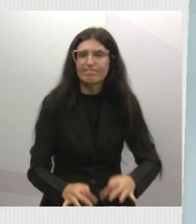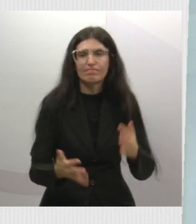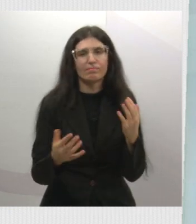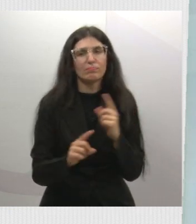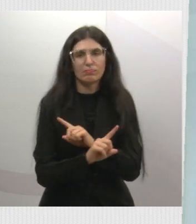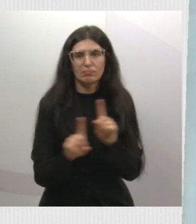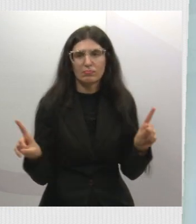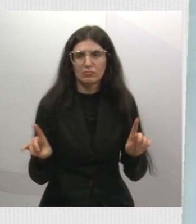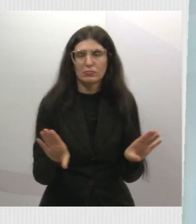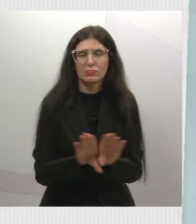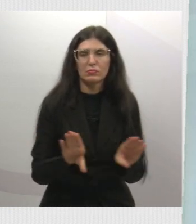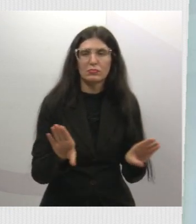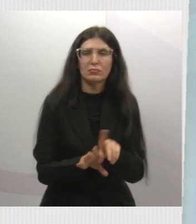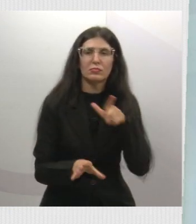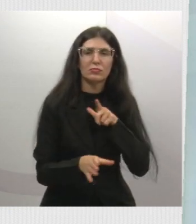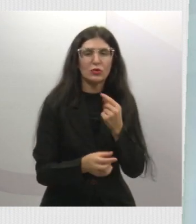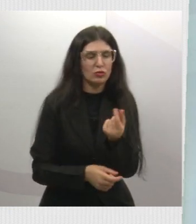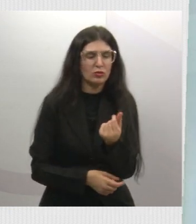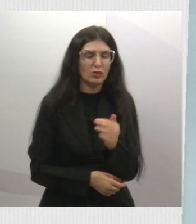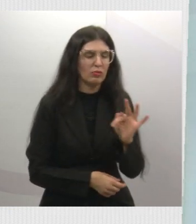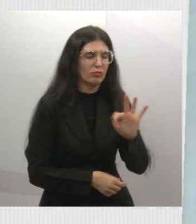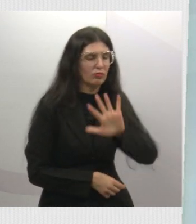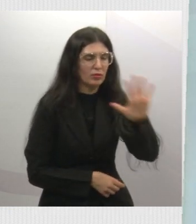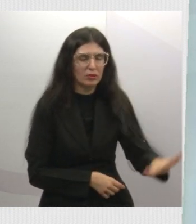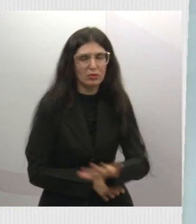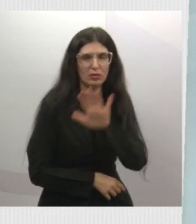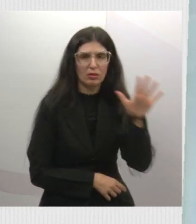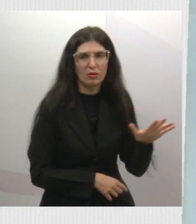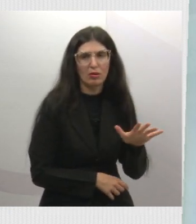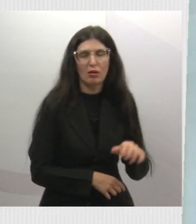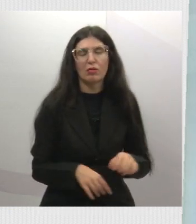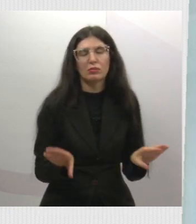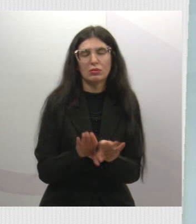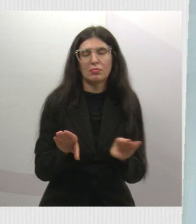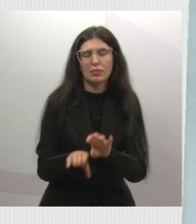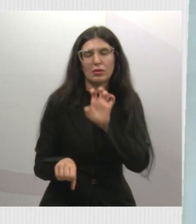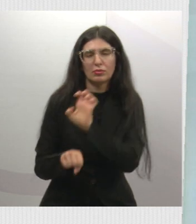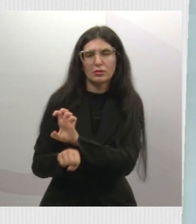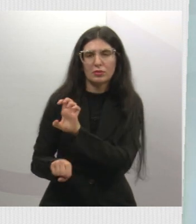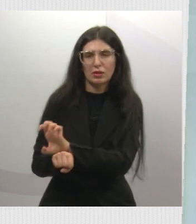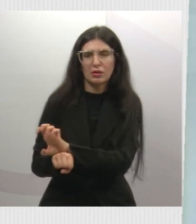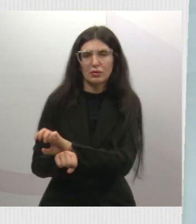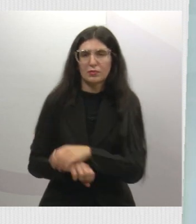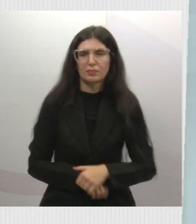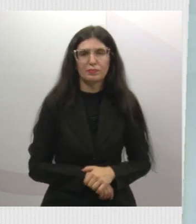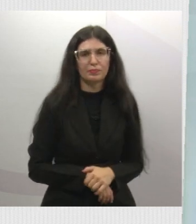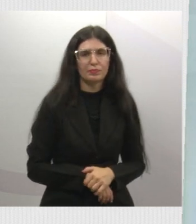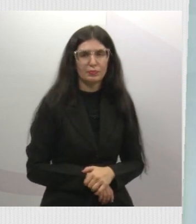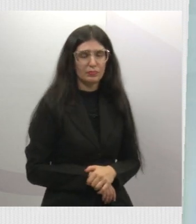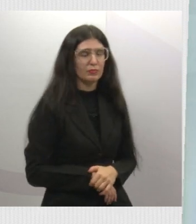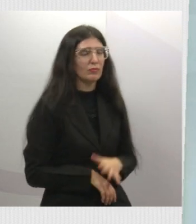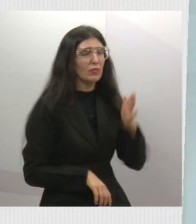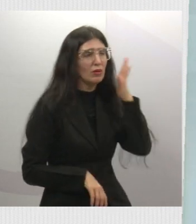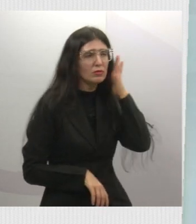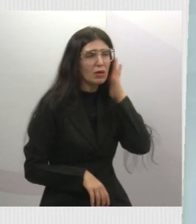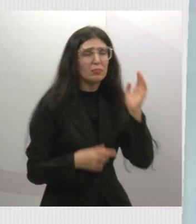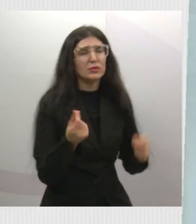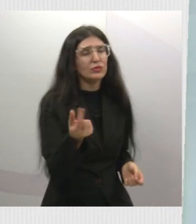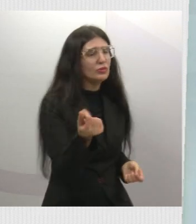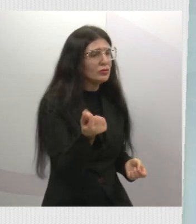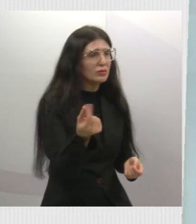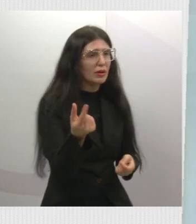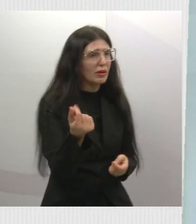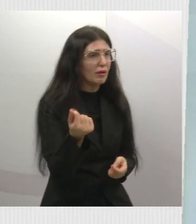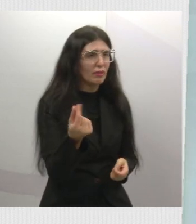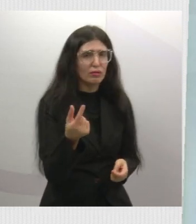os repasses federais e estaduais também, que nesse momento os estados, né, e o ente federativo não está repassando para os municípios nenhum